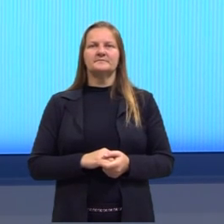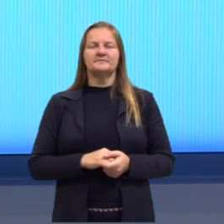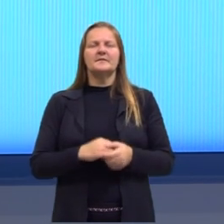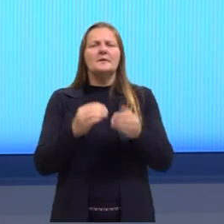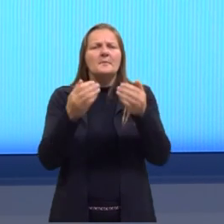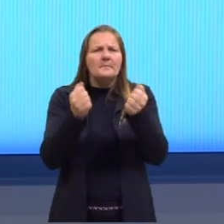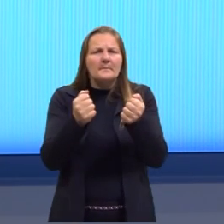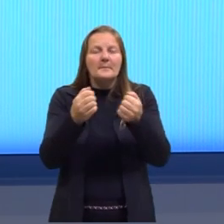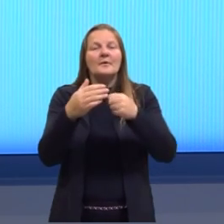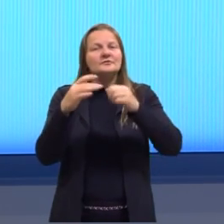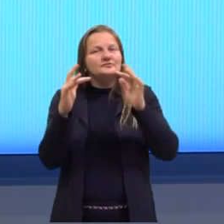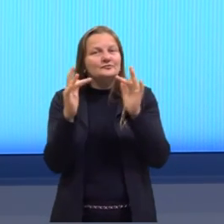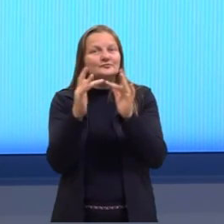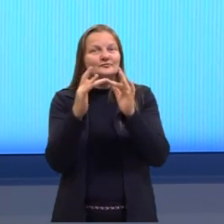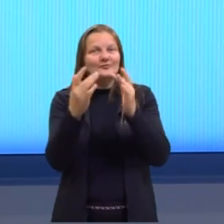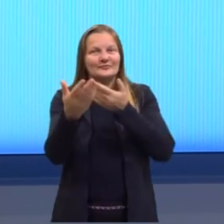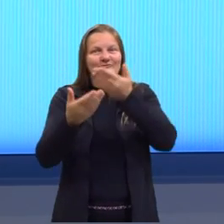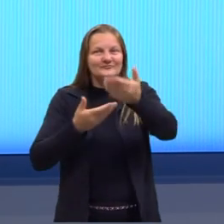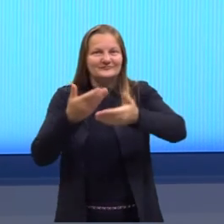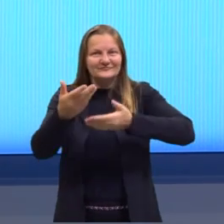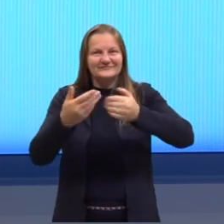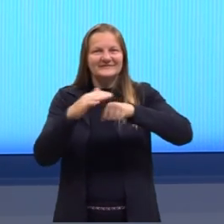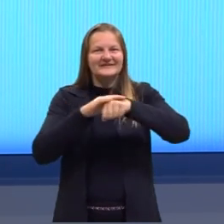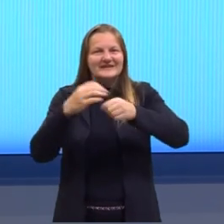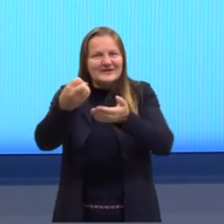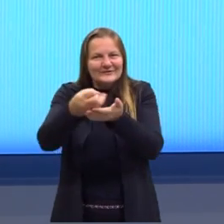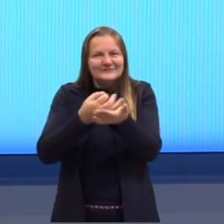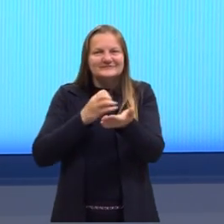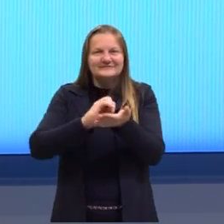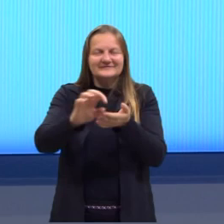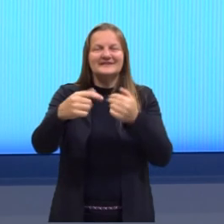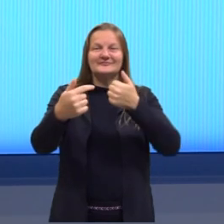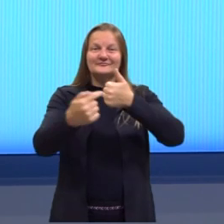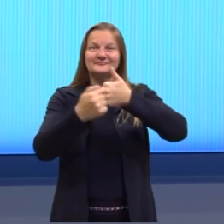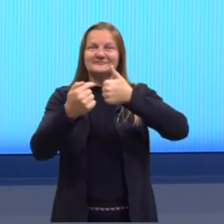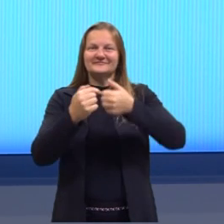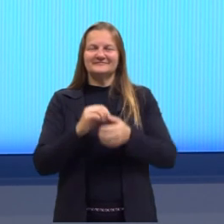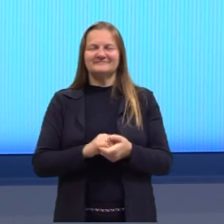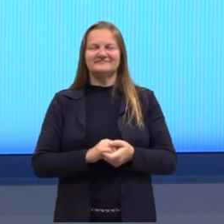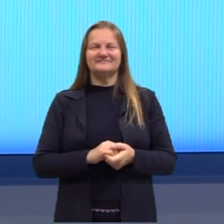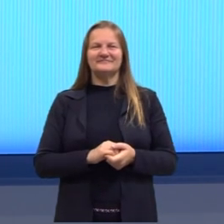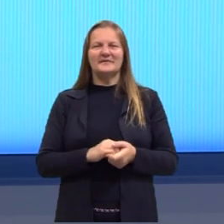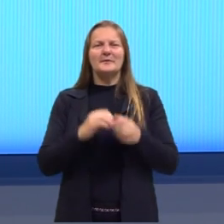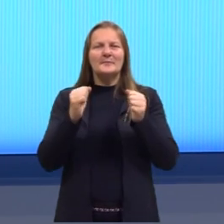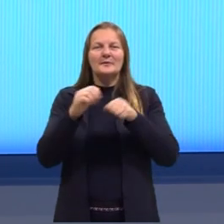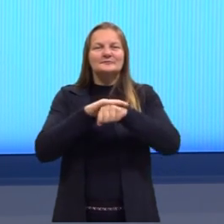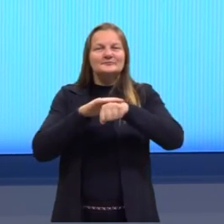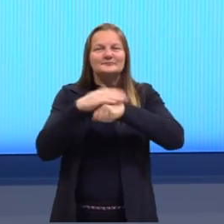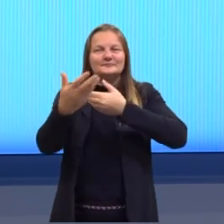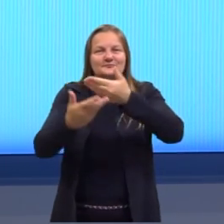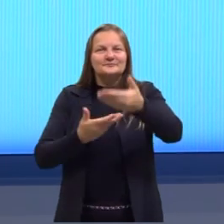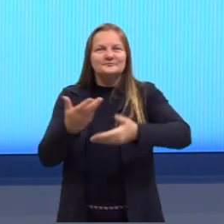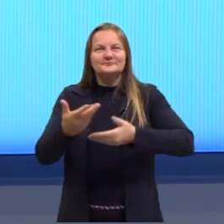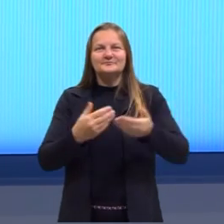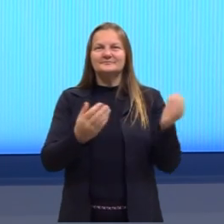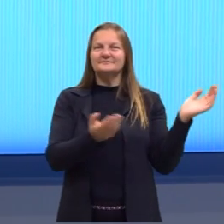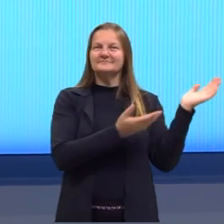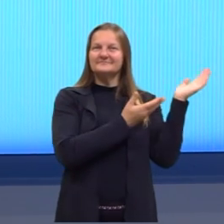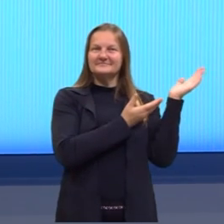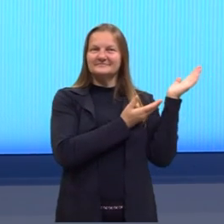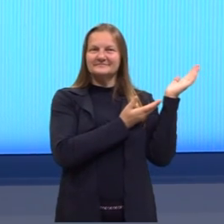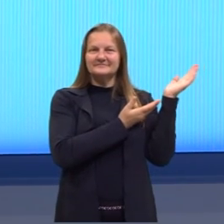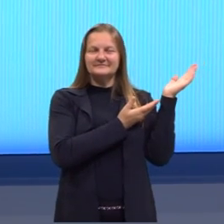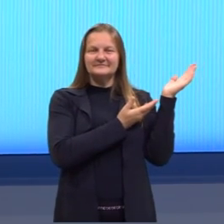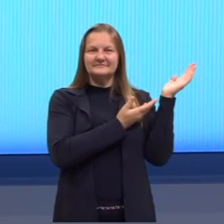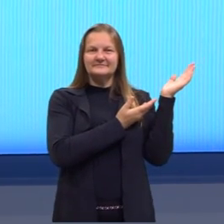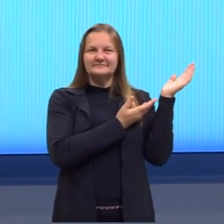peço que vocês entram em contato mandei mensagem Mark nos Stories para a gente poder conversar para a gente poder dialogar